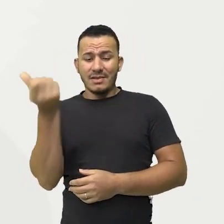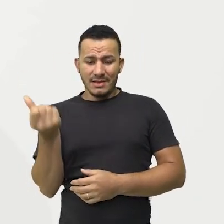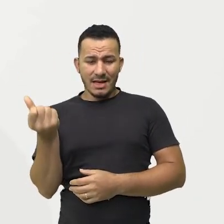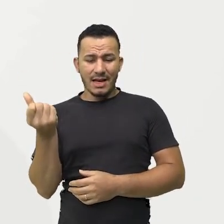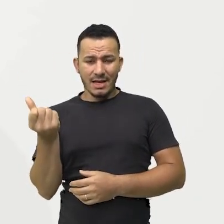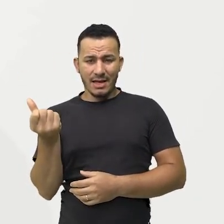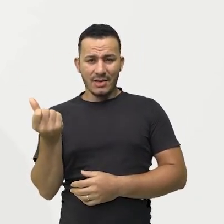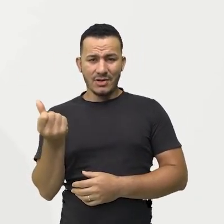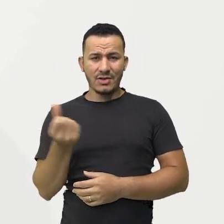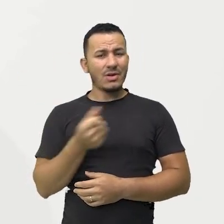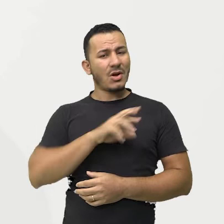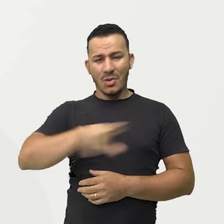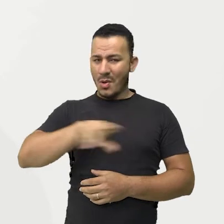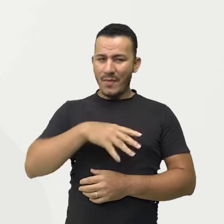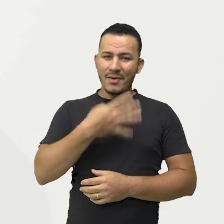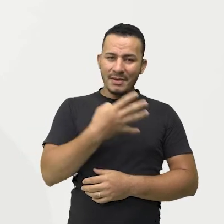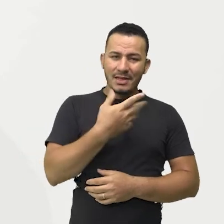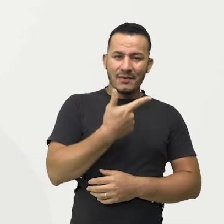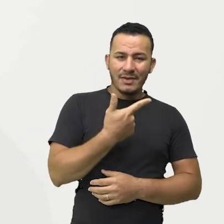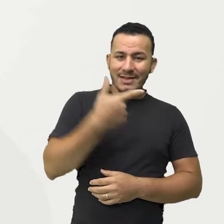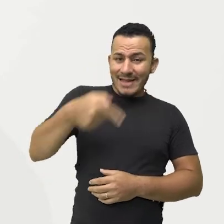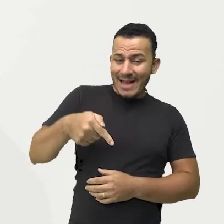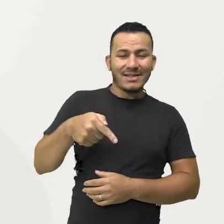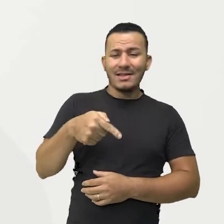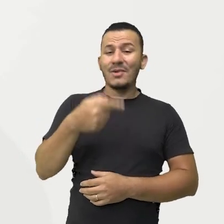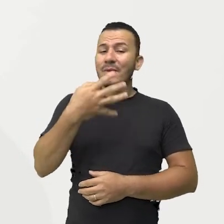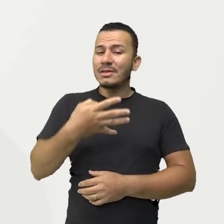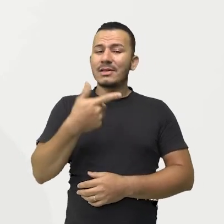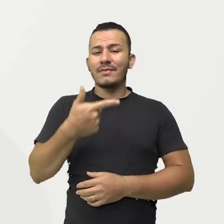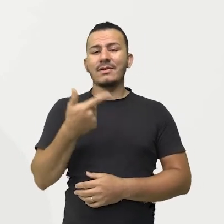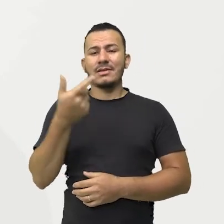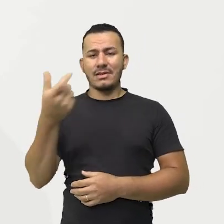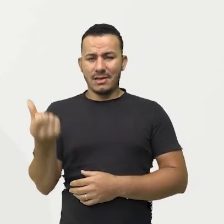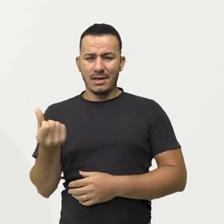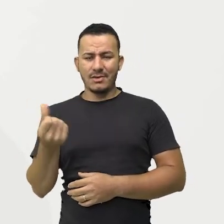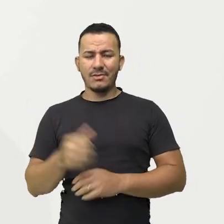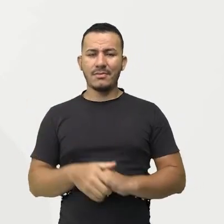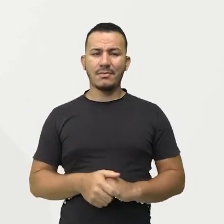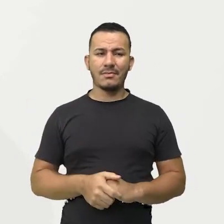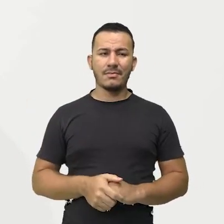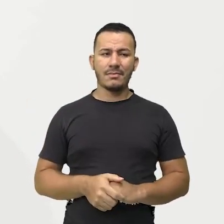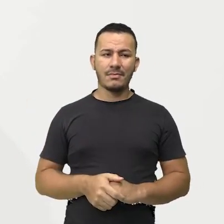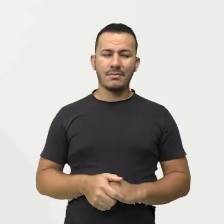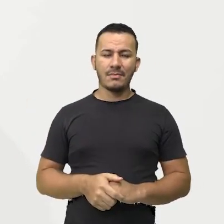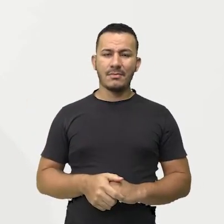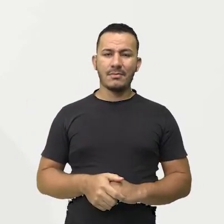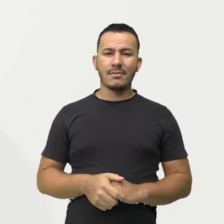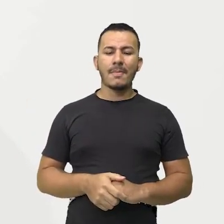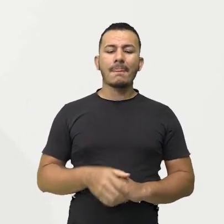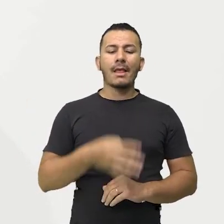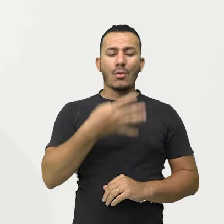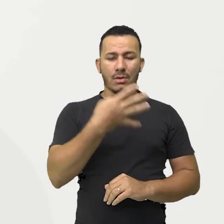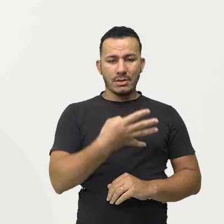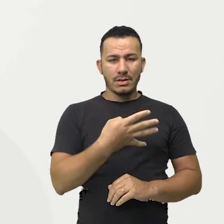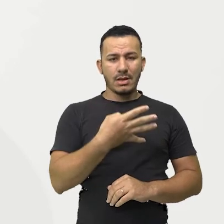426, o professor botou 427, né? Muito bem,